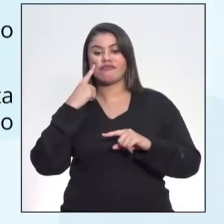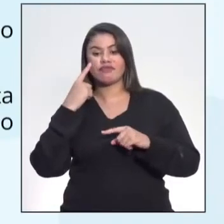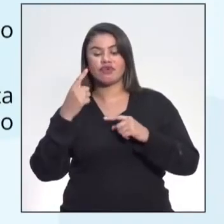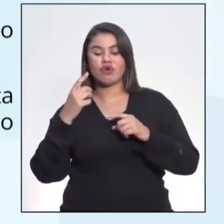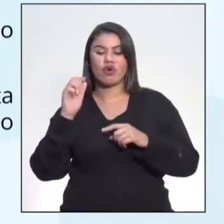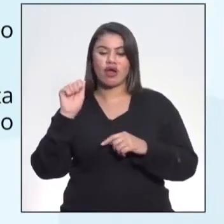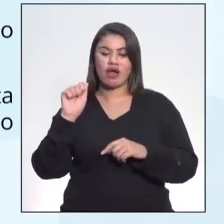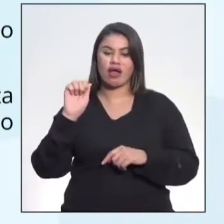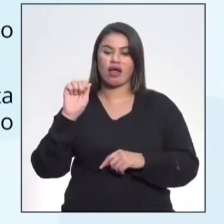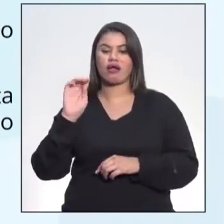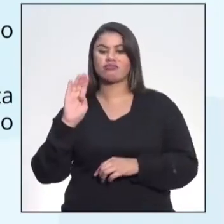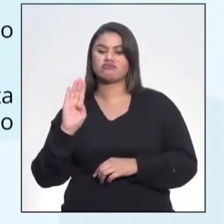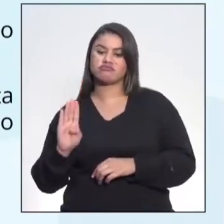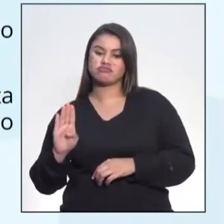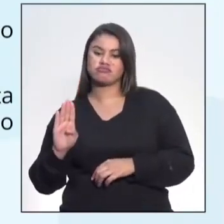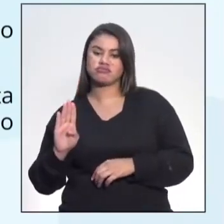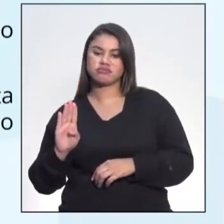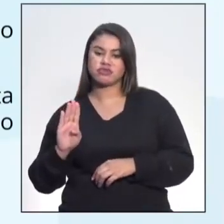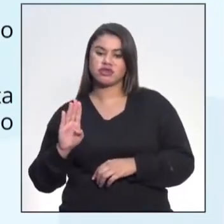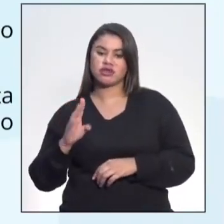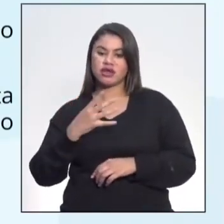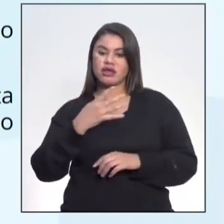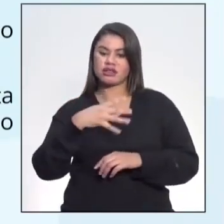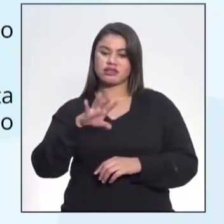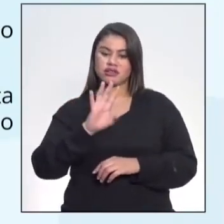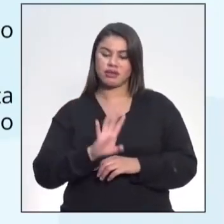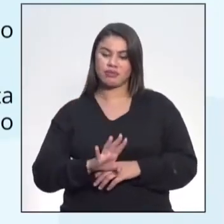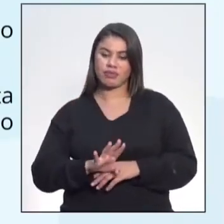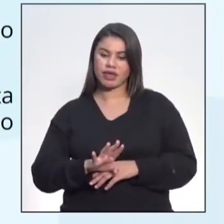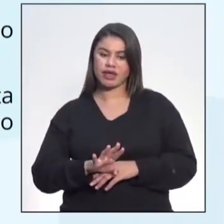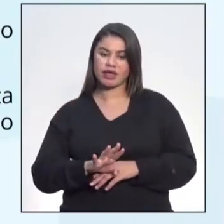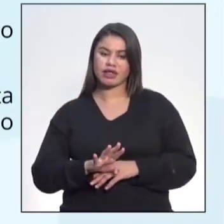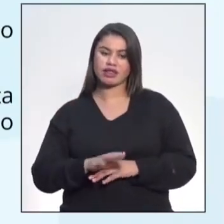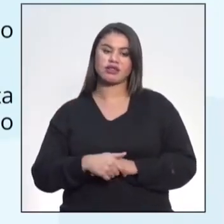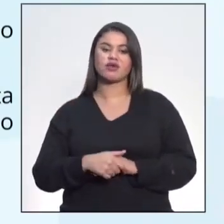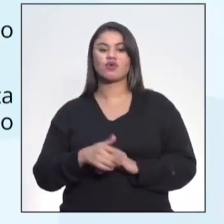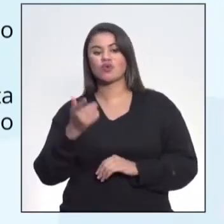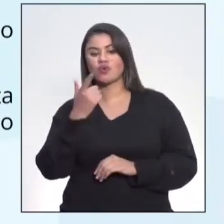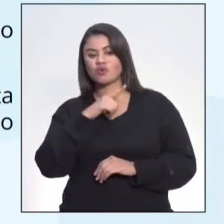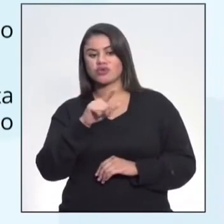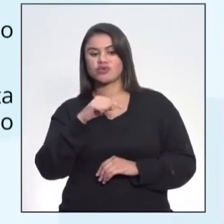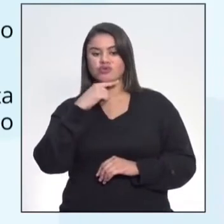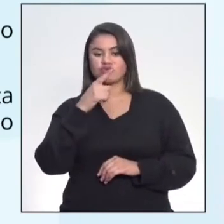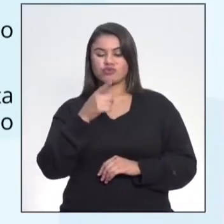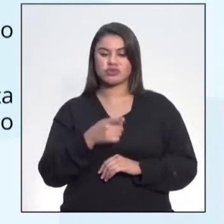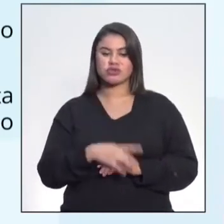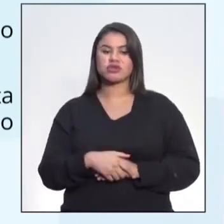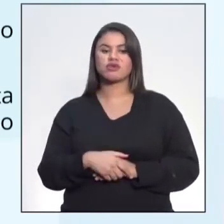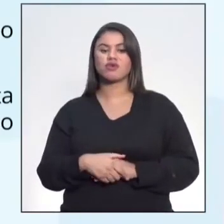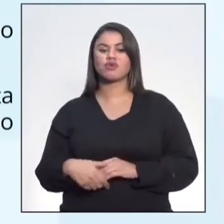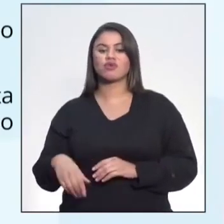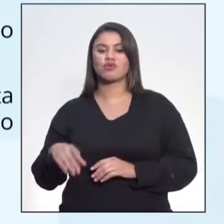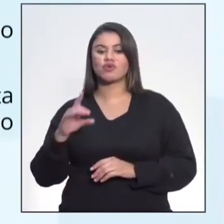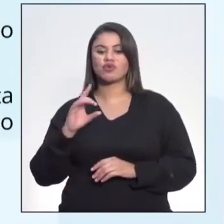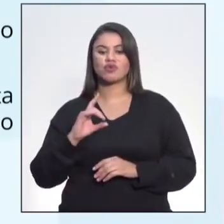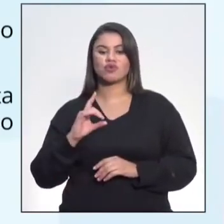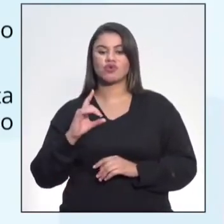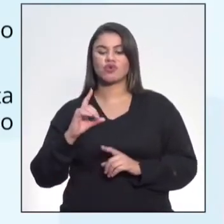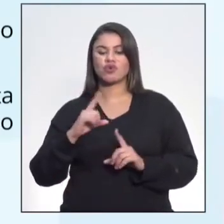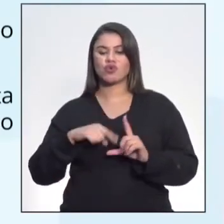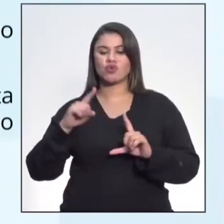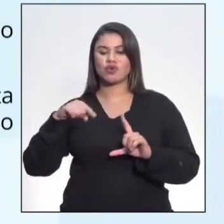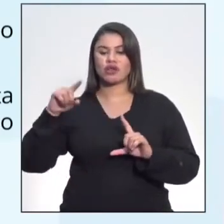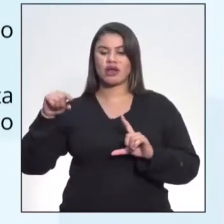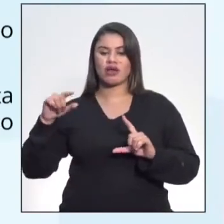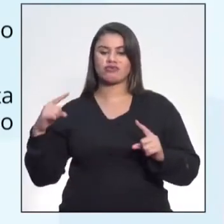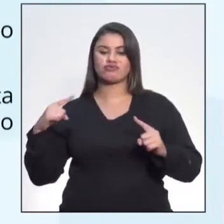valor do A, o valor do B, a tabelinha, então escreve no chat para mim, consegui ou não consegui, e o gráfico e responder se cruza a origem